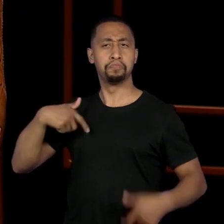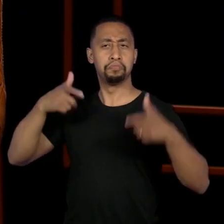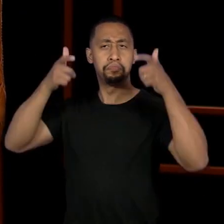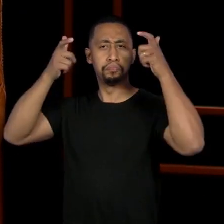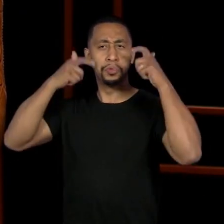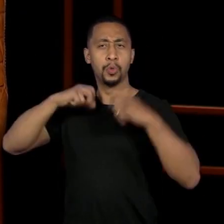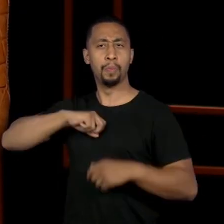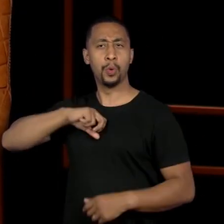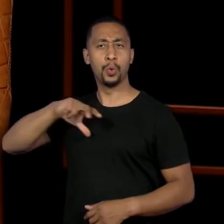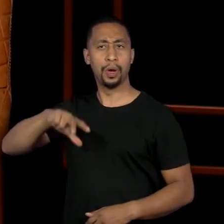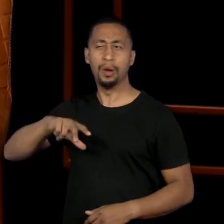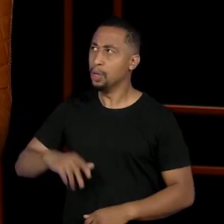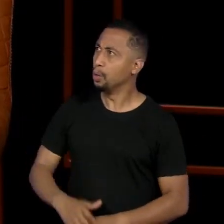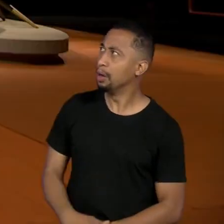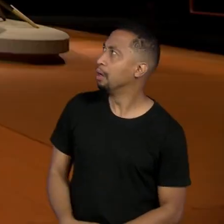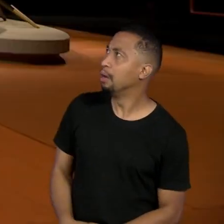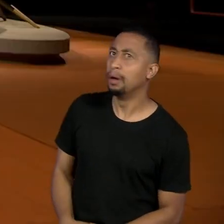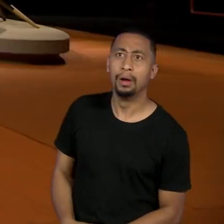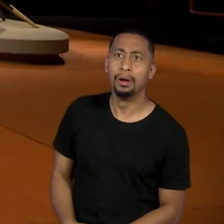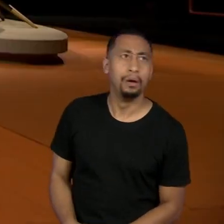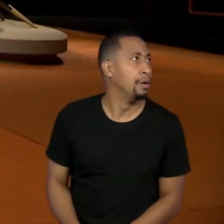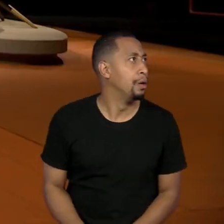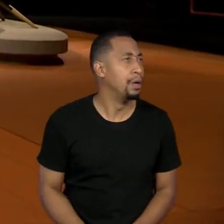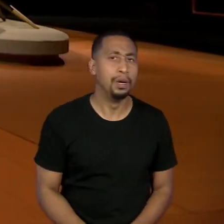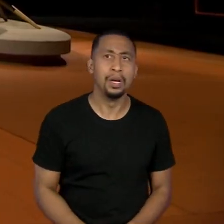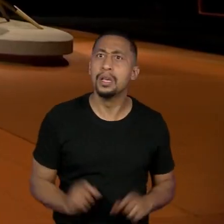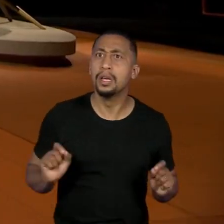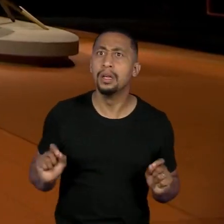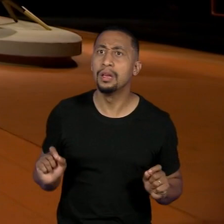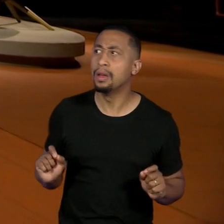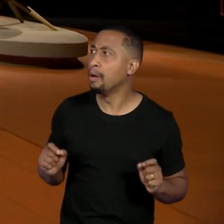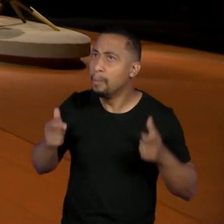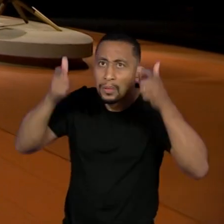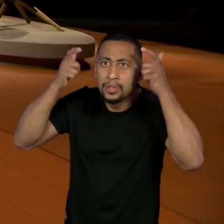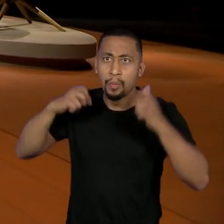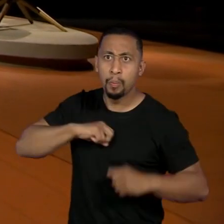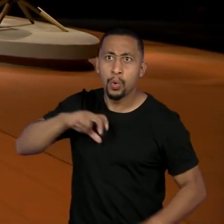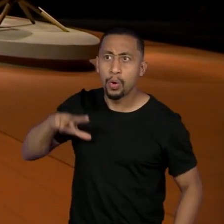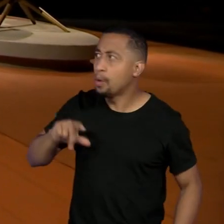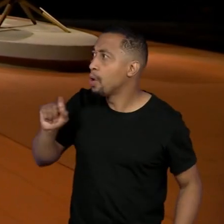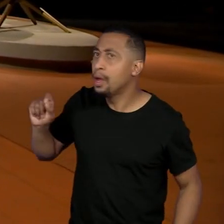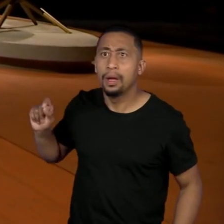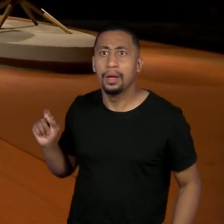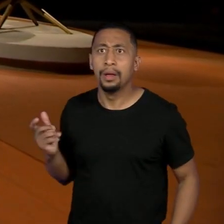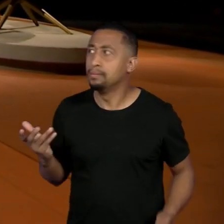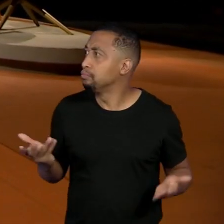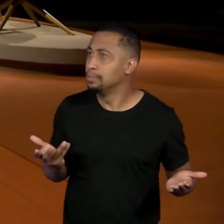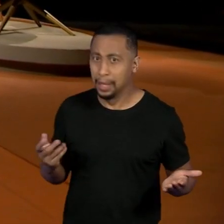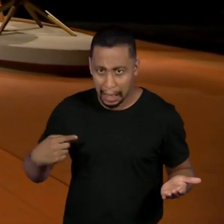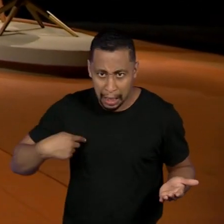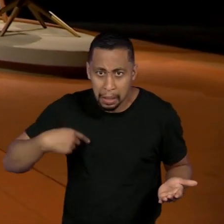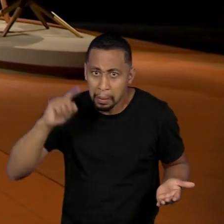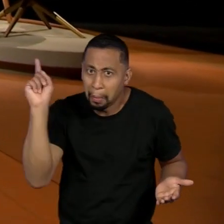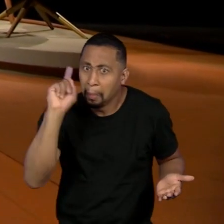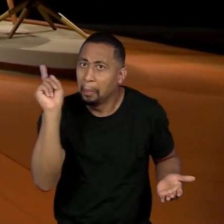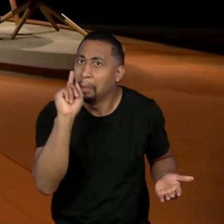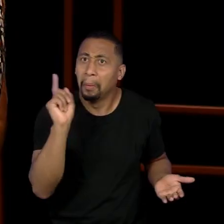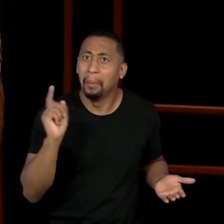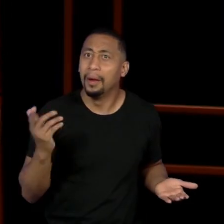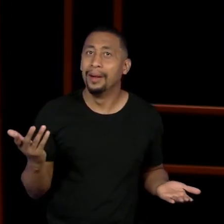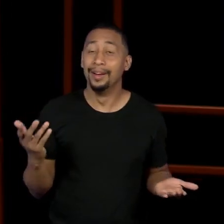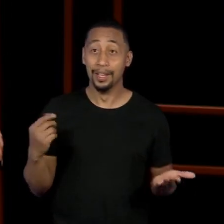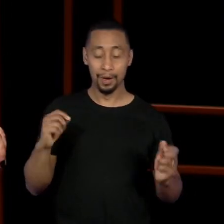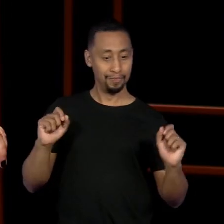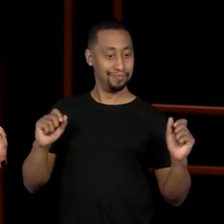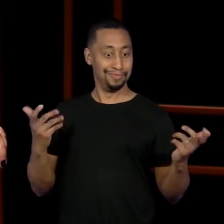trás, quem será? Onde é que estará a Princess of Portugal? Era eu, tudo a rir, eu super